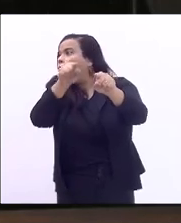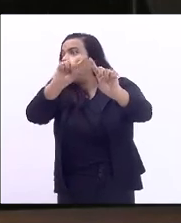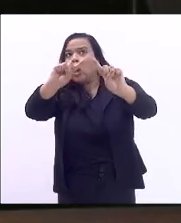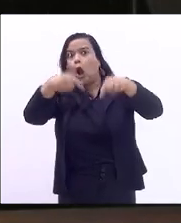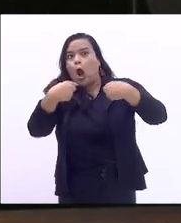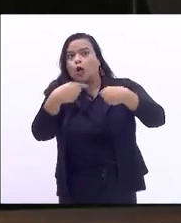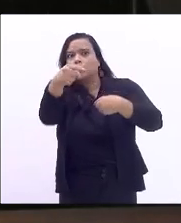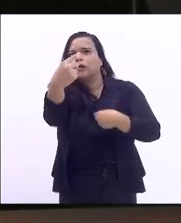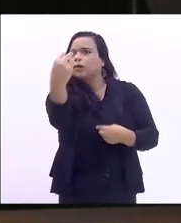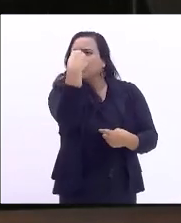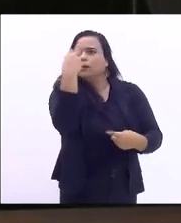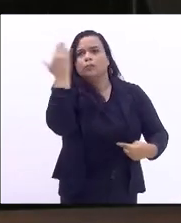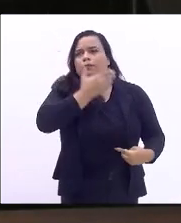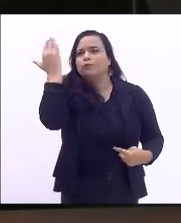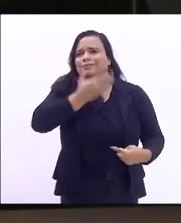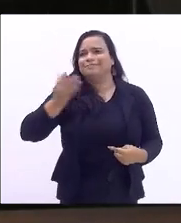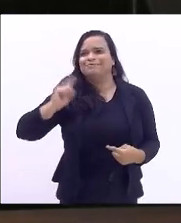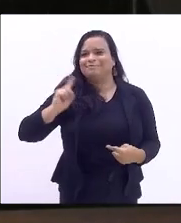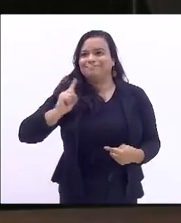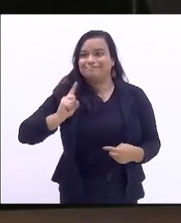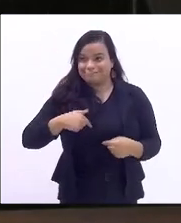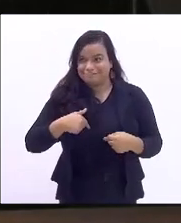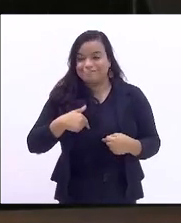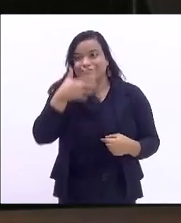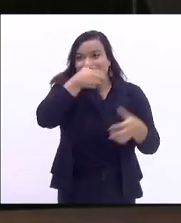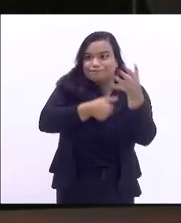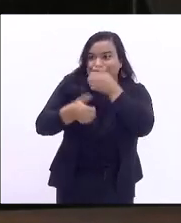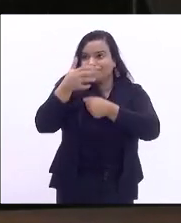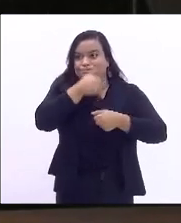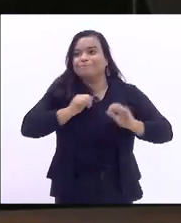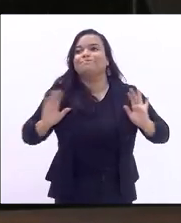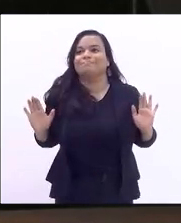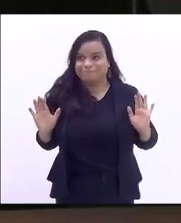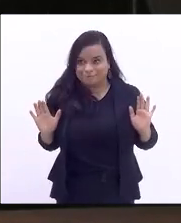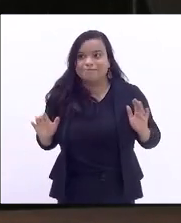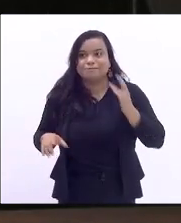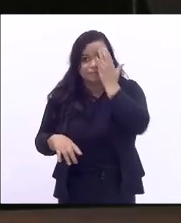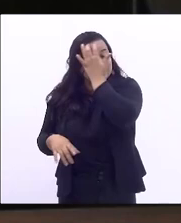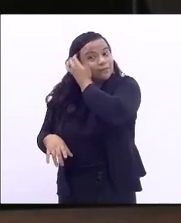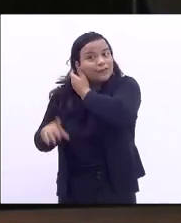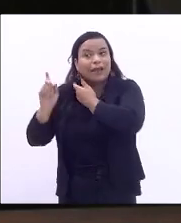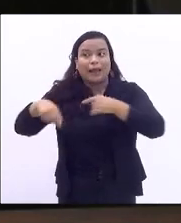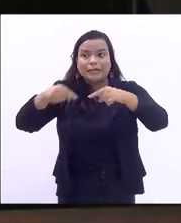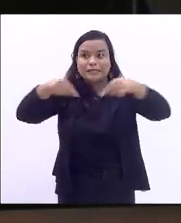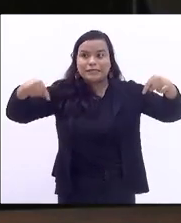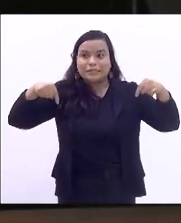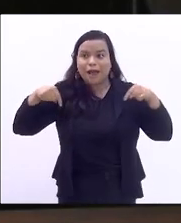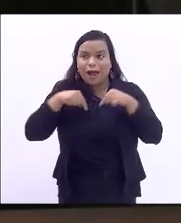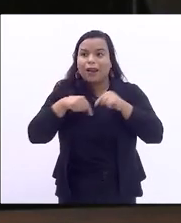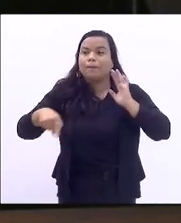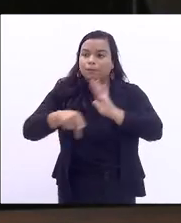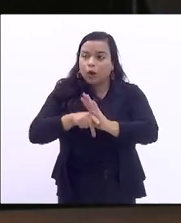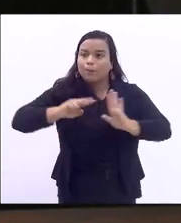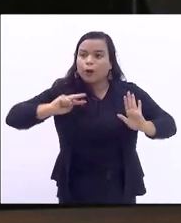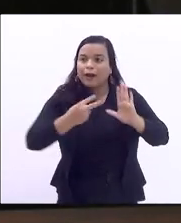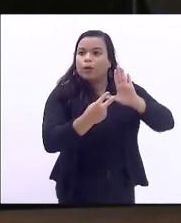conseguem ver aqueles que estão fora é a sala de reconhecimento